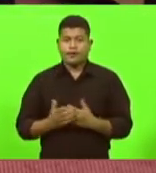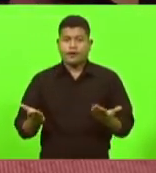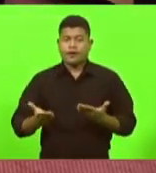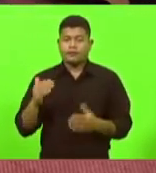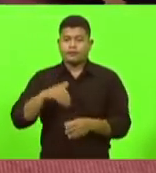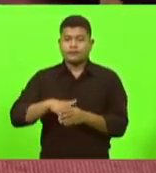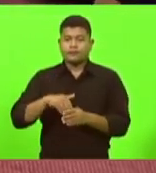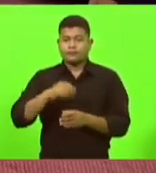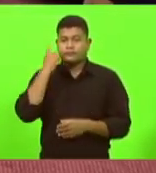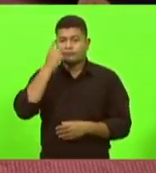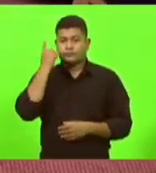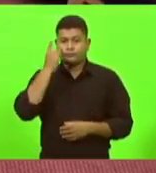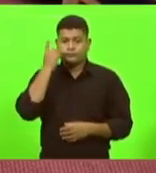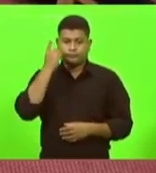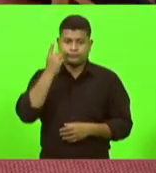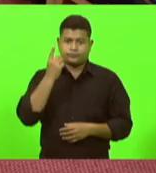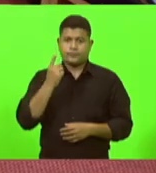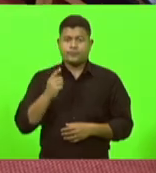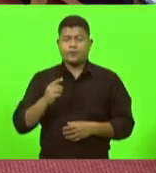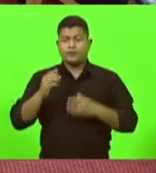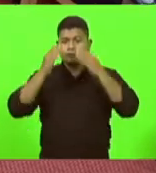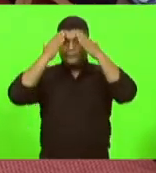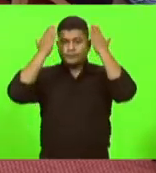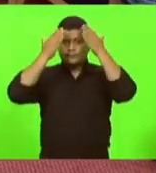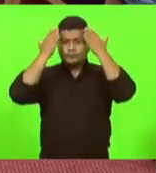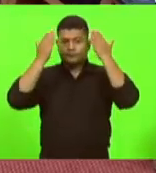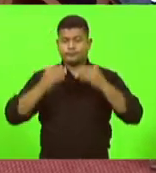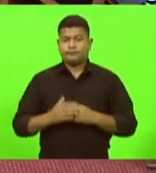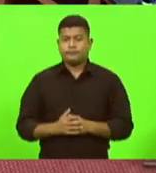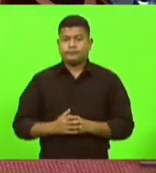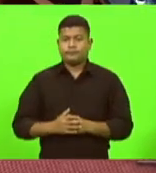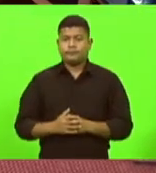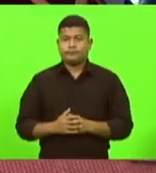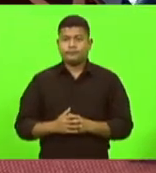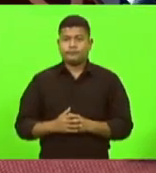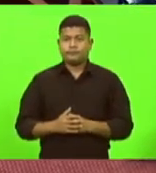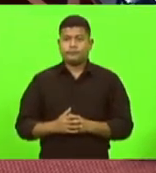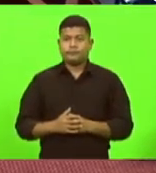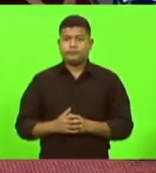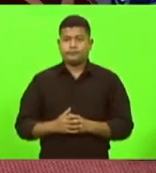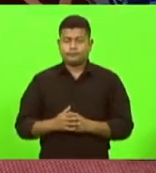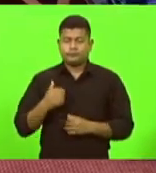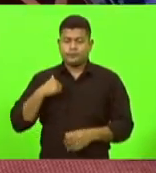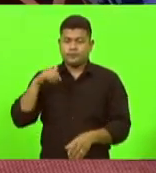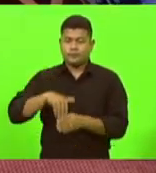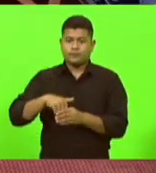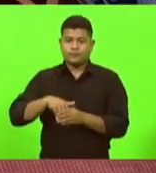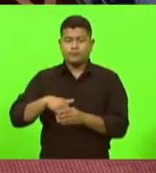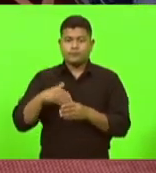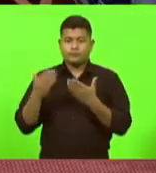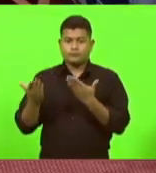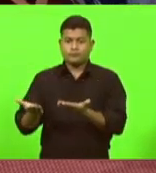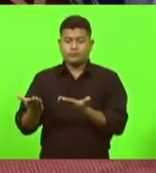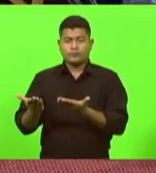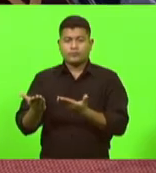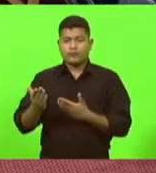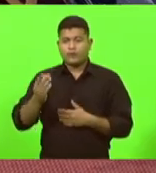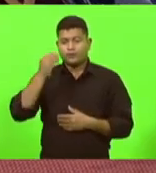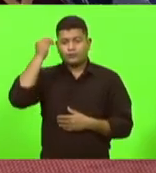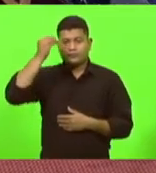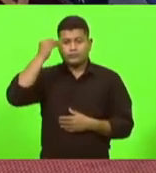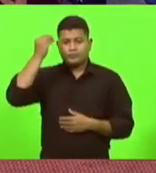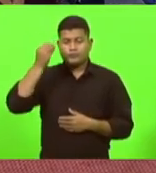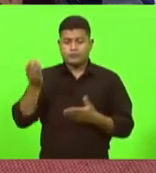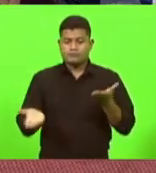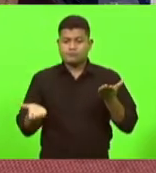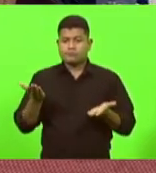deputado José Milton Schaefer? Voto em nome da experiência também, do equilíbrio, né, dessa grande liderança